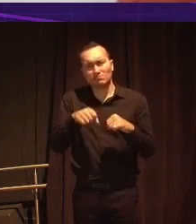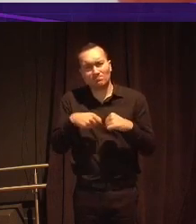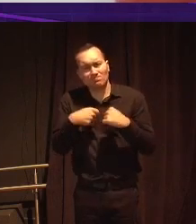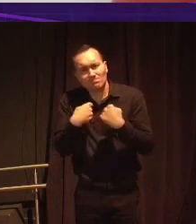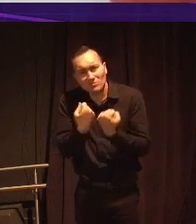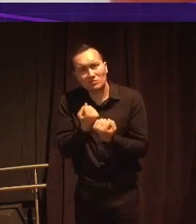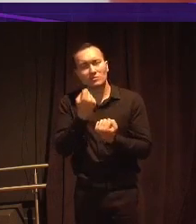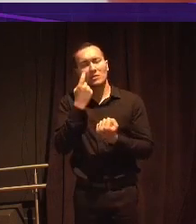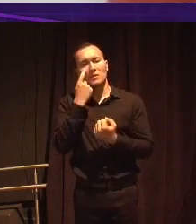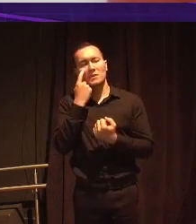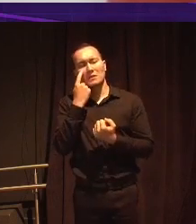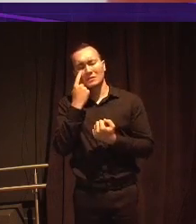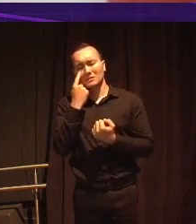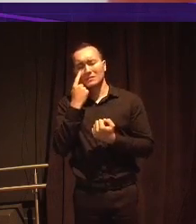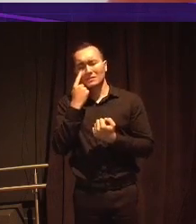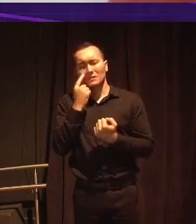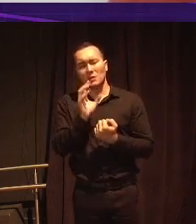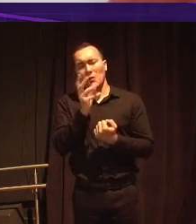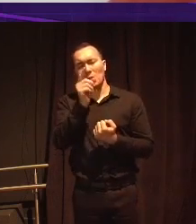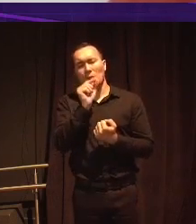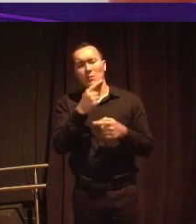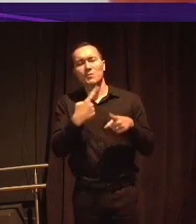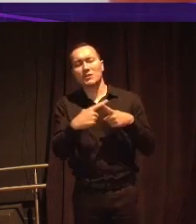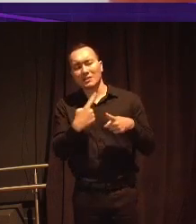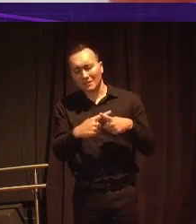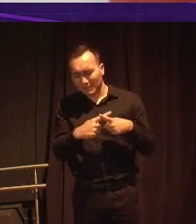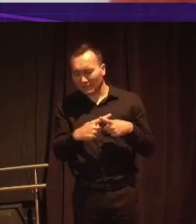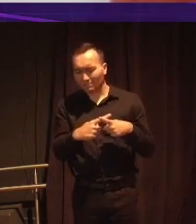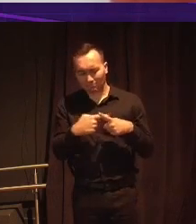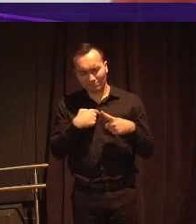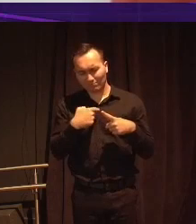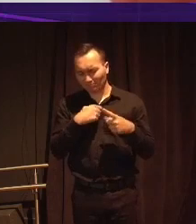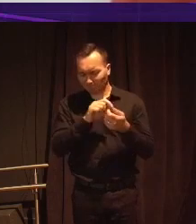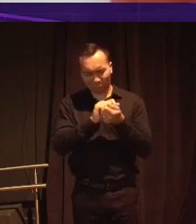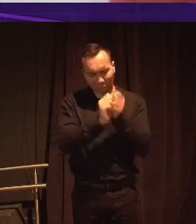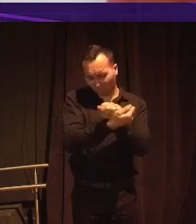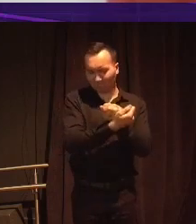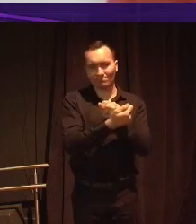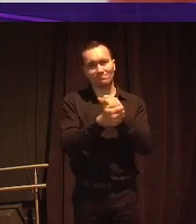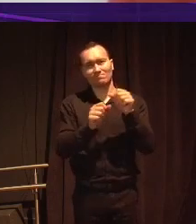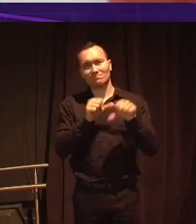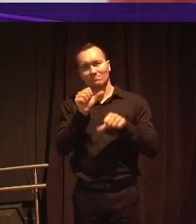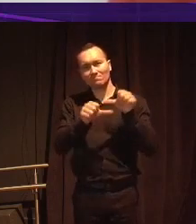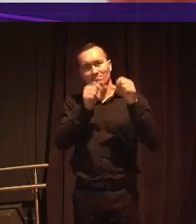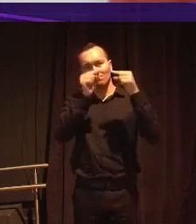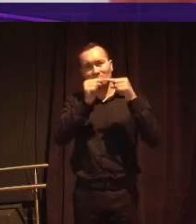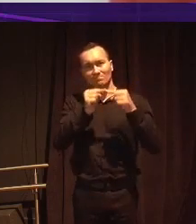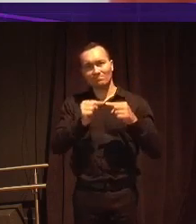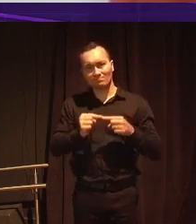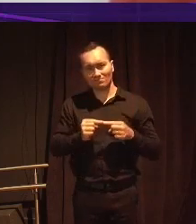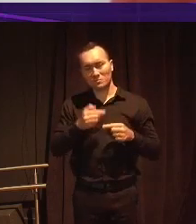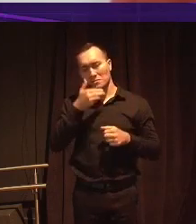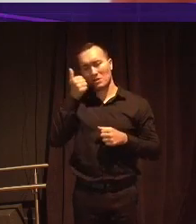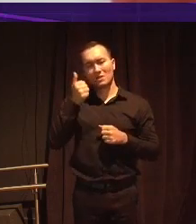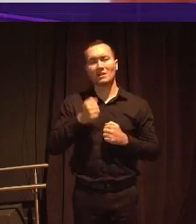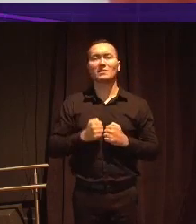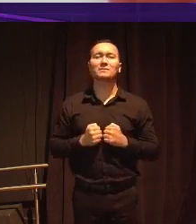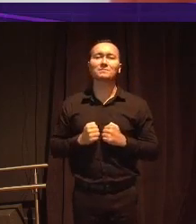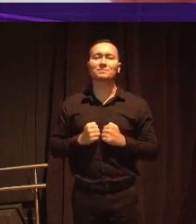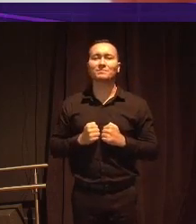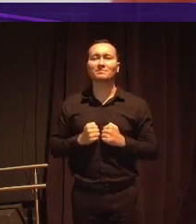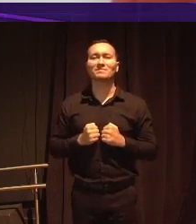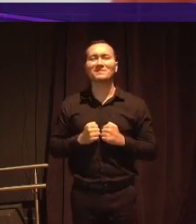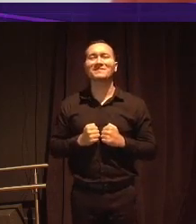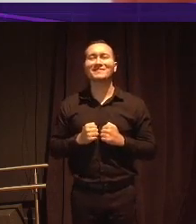aquilo ter acontecido, e aprender as boas lições disso, né? Então, meu time mesmo fala, é dura